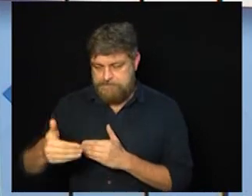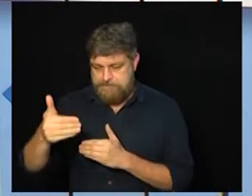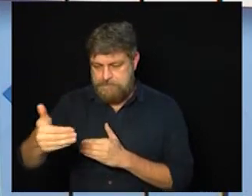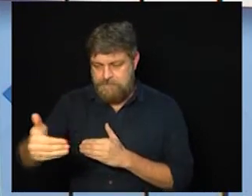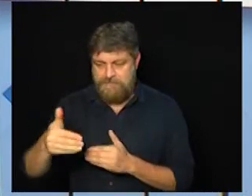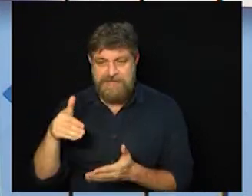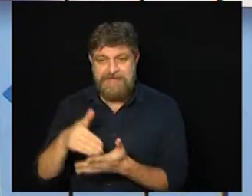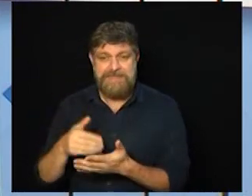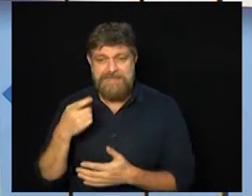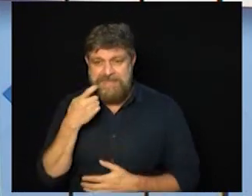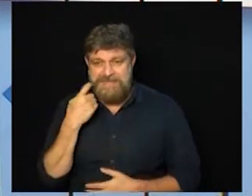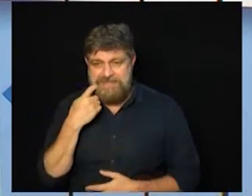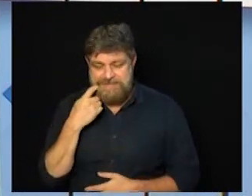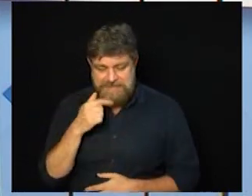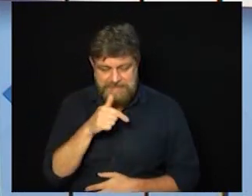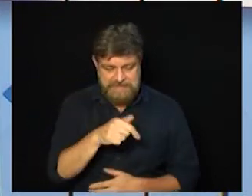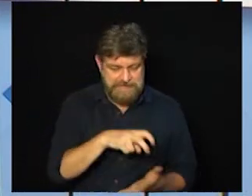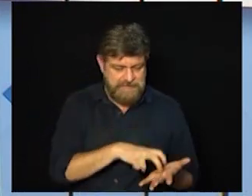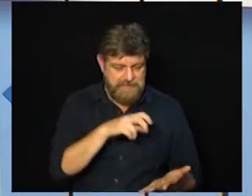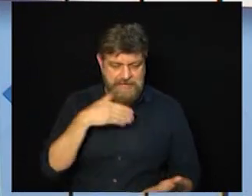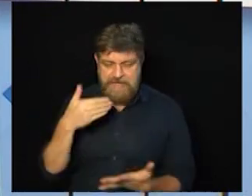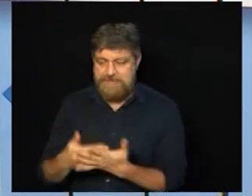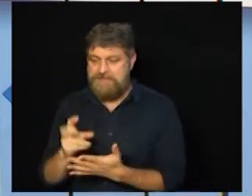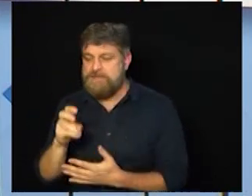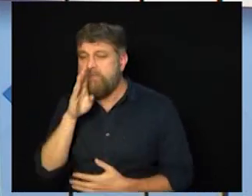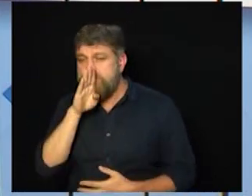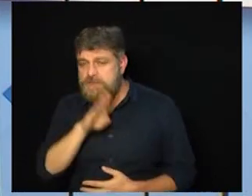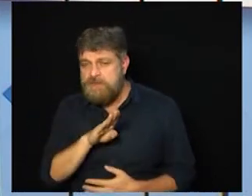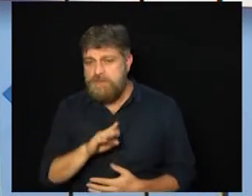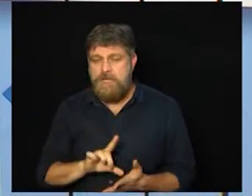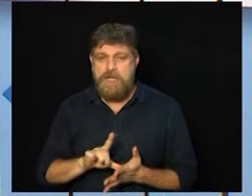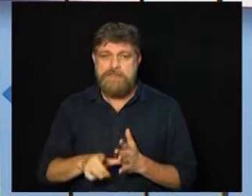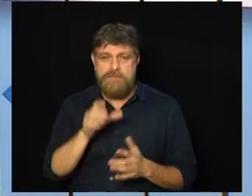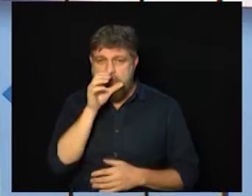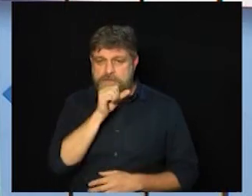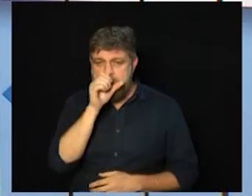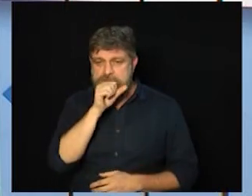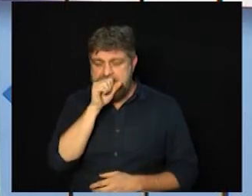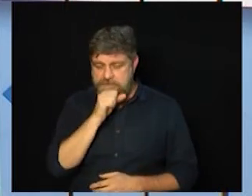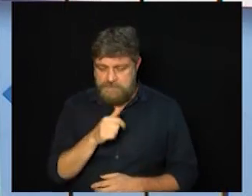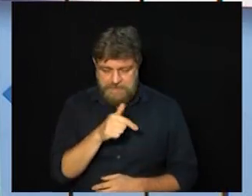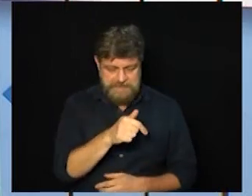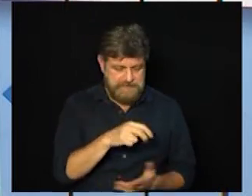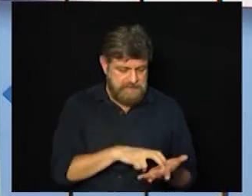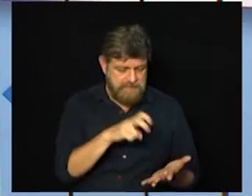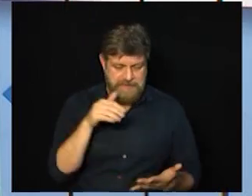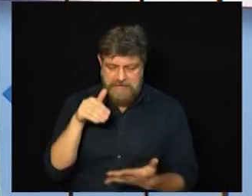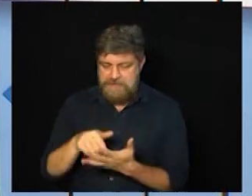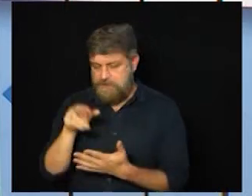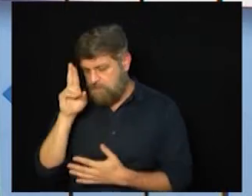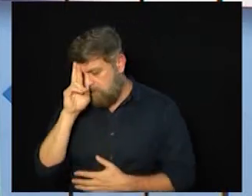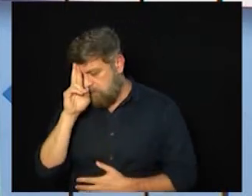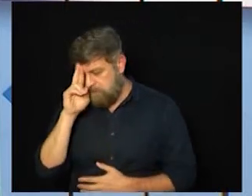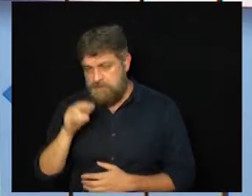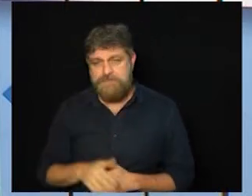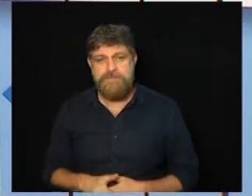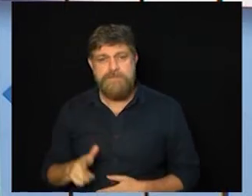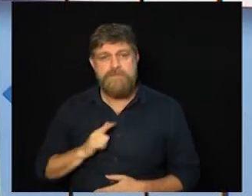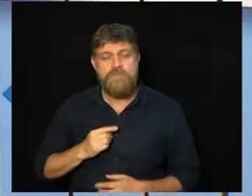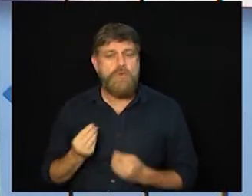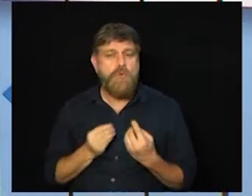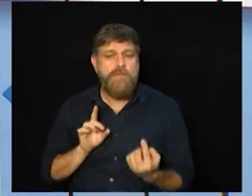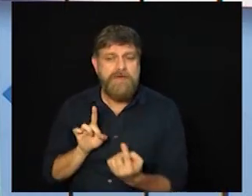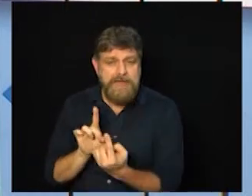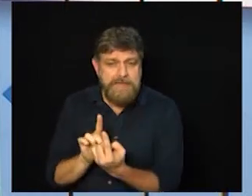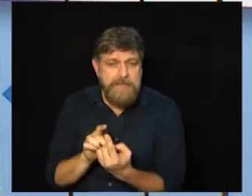até sexta-feira das sete horas da manhã às 5:00 da tarde e no sábado das 7 horas da manhã ao meio-dia para